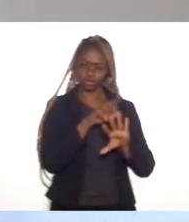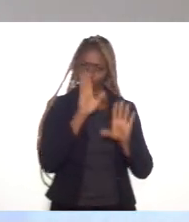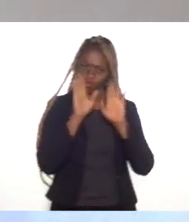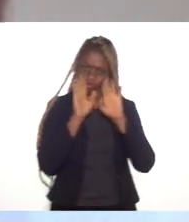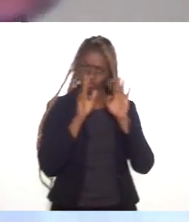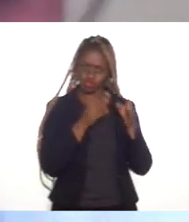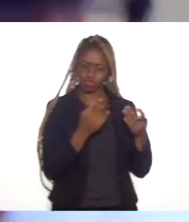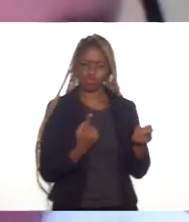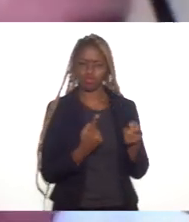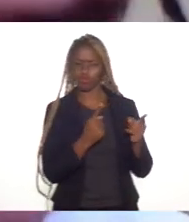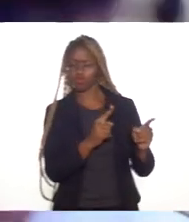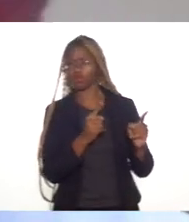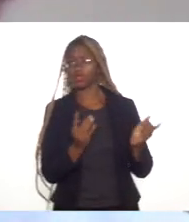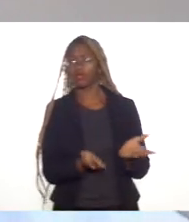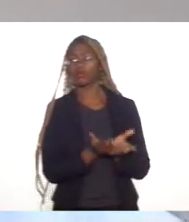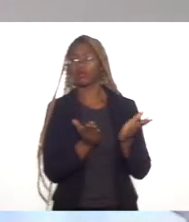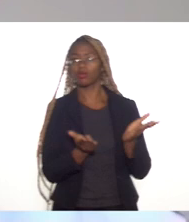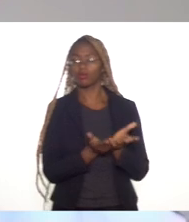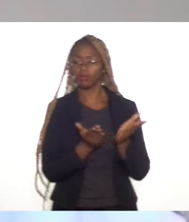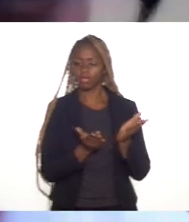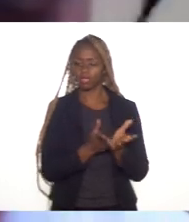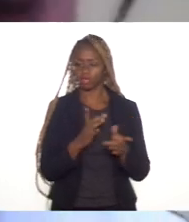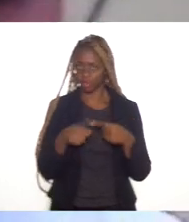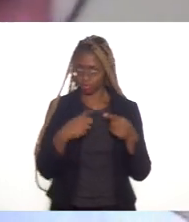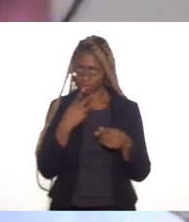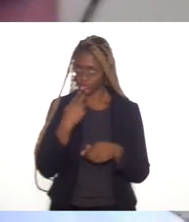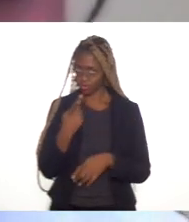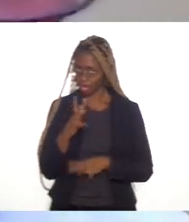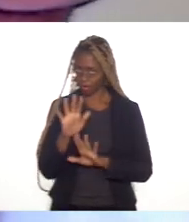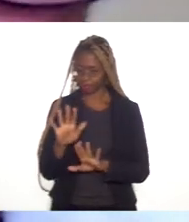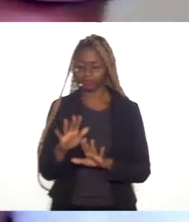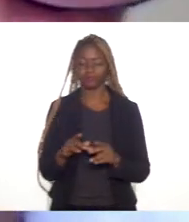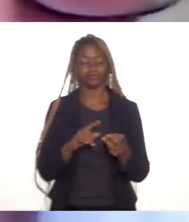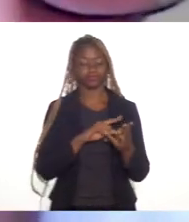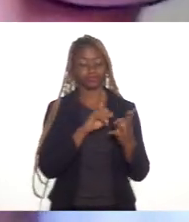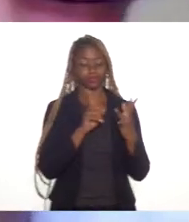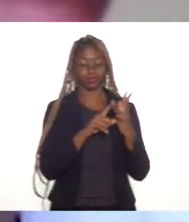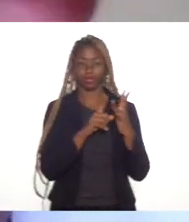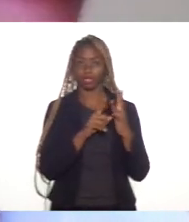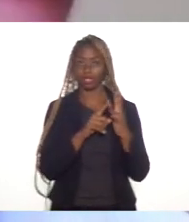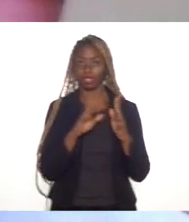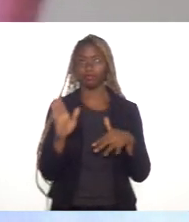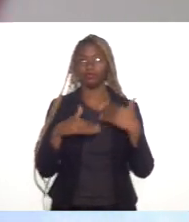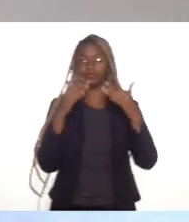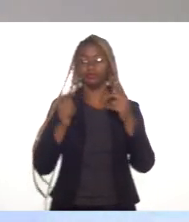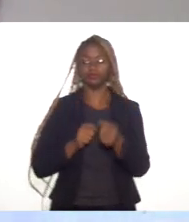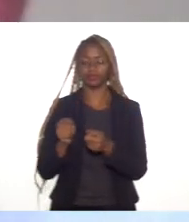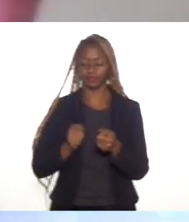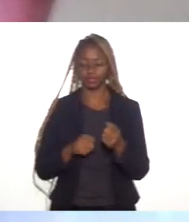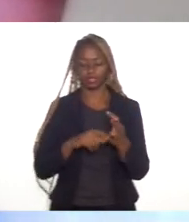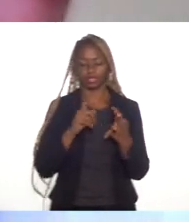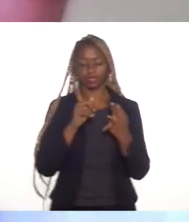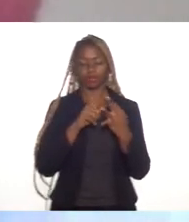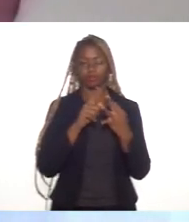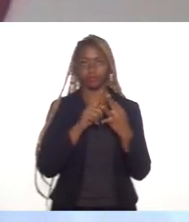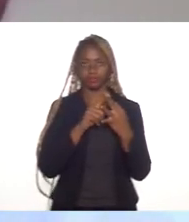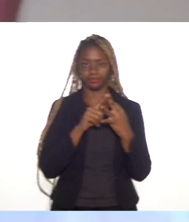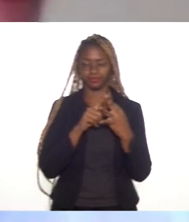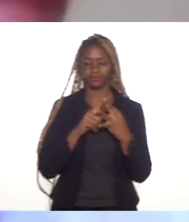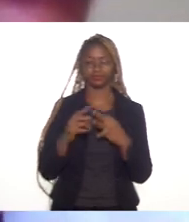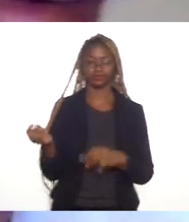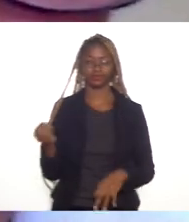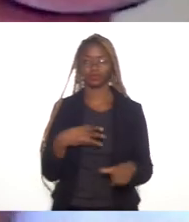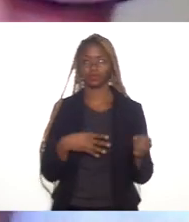ao enfrentamento à pobreza. Vou falar sobre isso ainda. O segundo eixo é o desenvolvimento econômico, o terceiro eixo é a